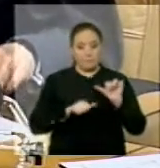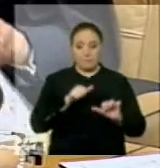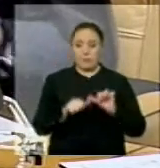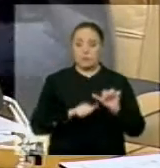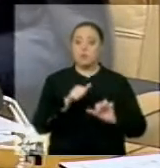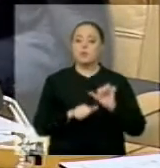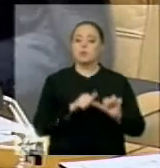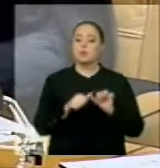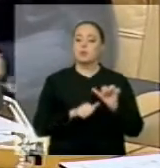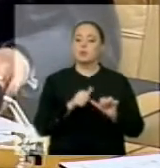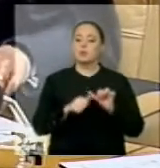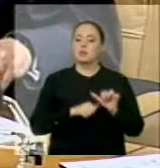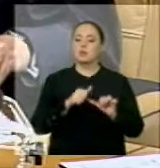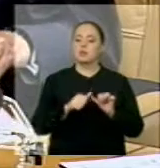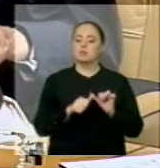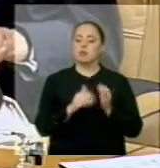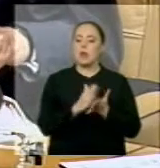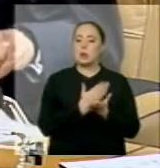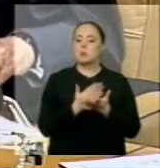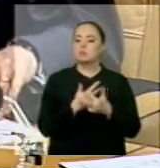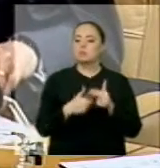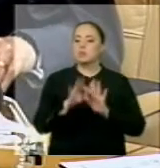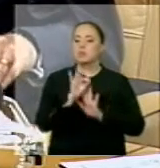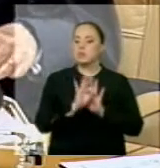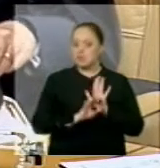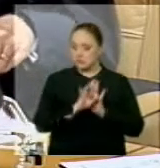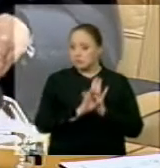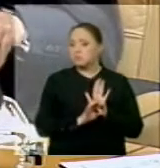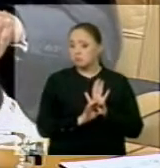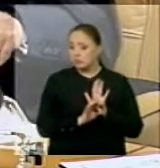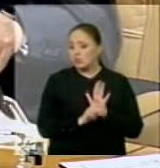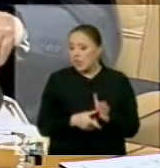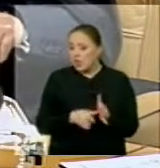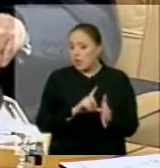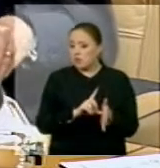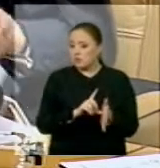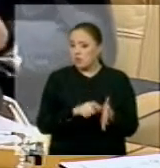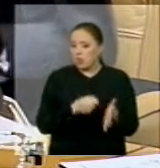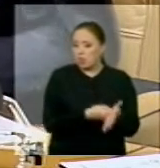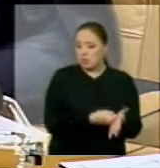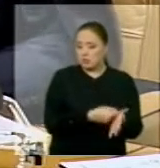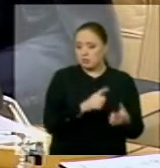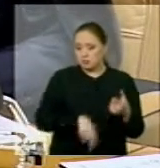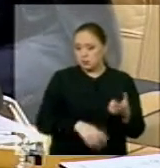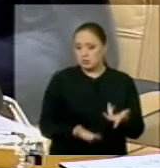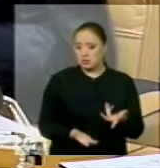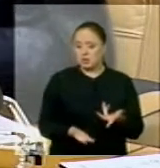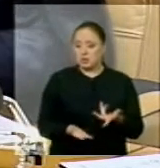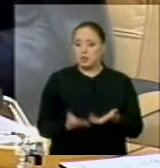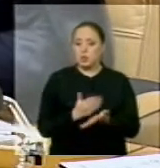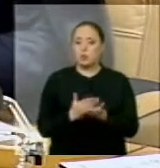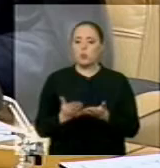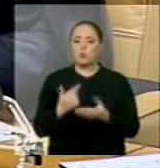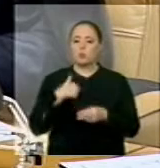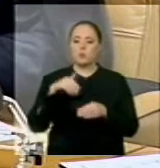substancialmente parte dos dispositivos impugnados. E, na primeira parte do meu voto,